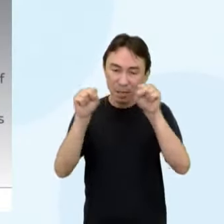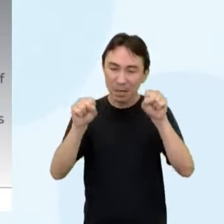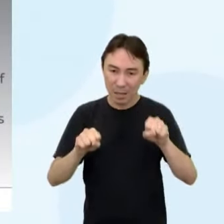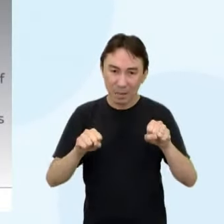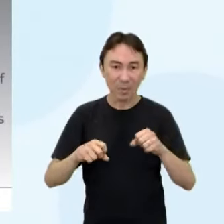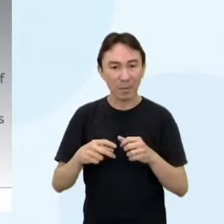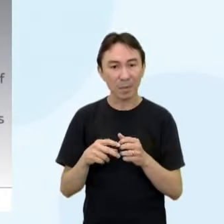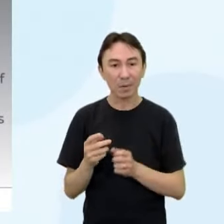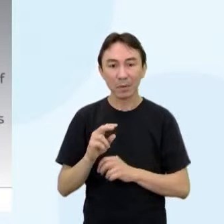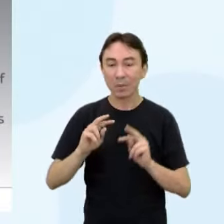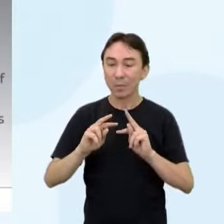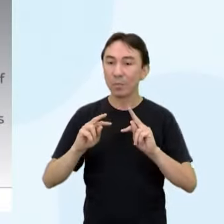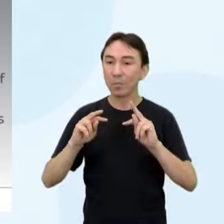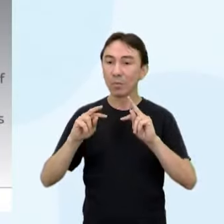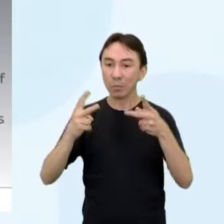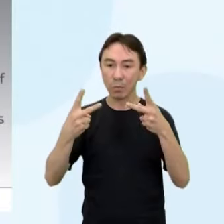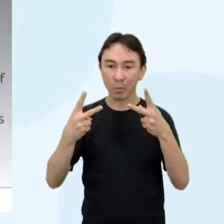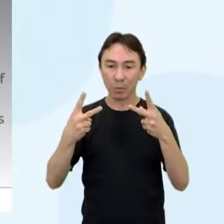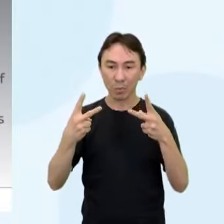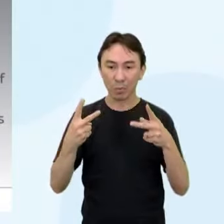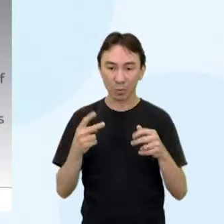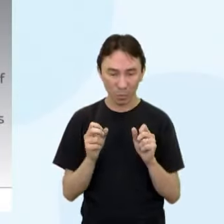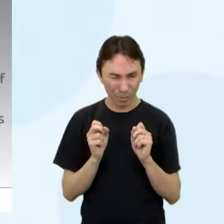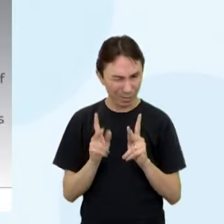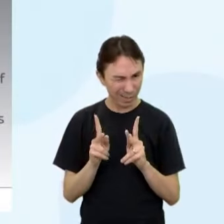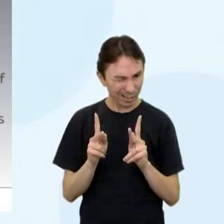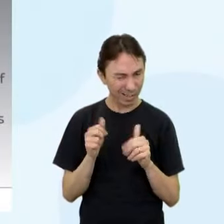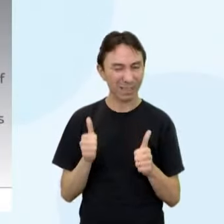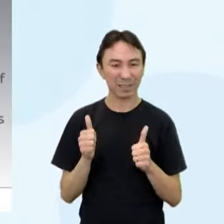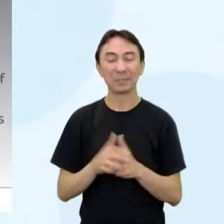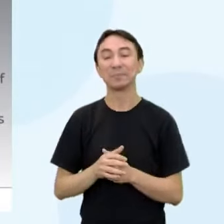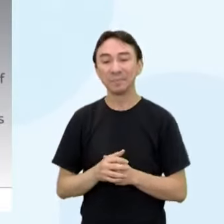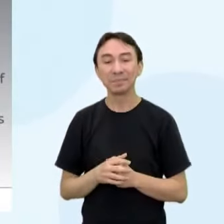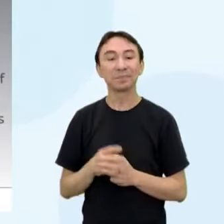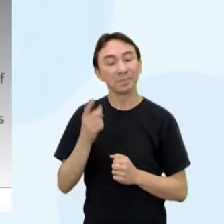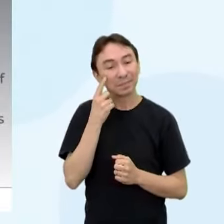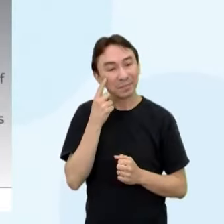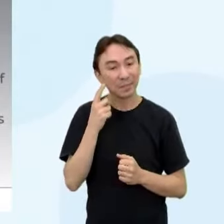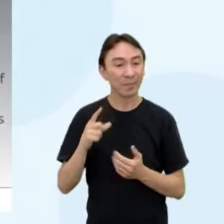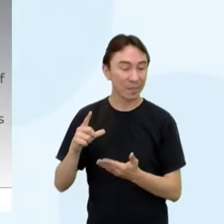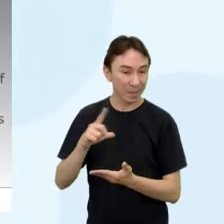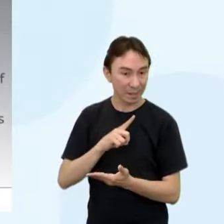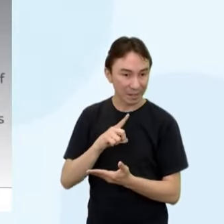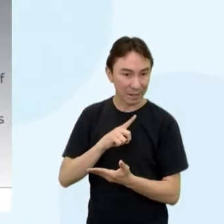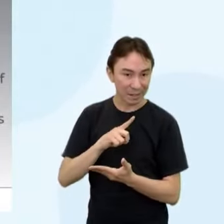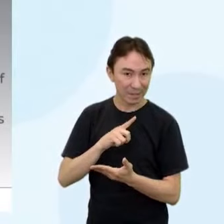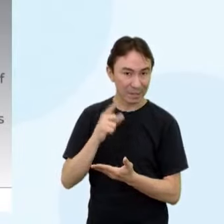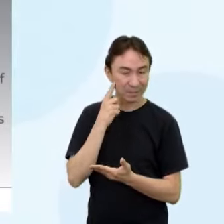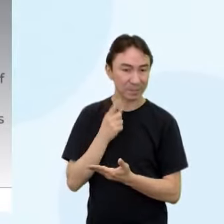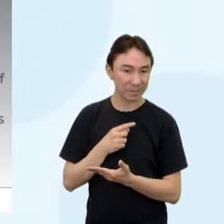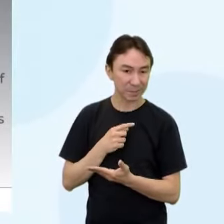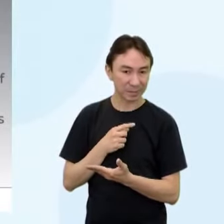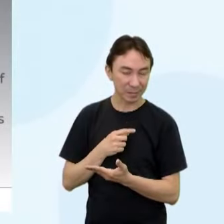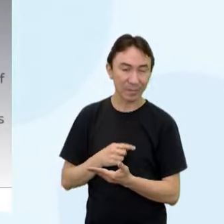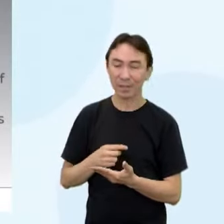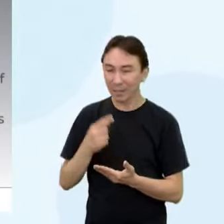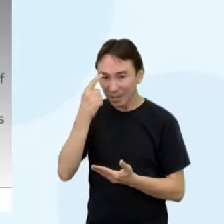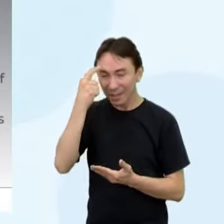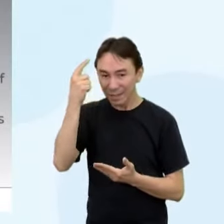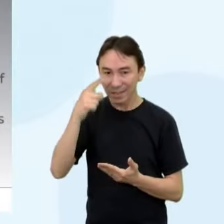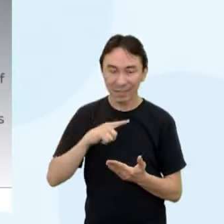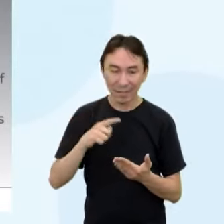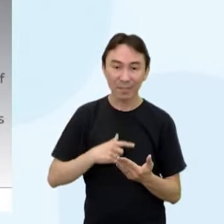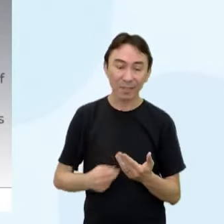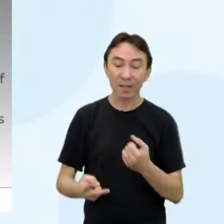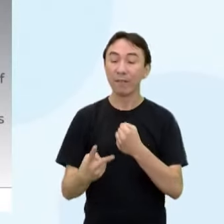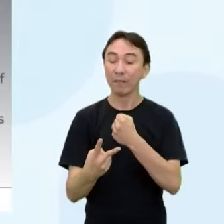nome. Certo? Ok. Voz passiva lá em azulzinho, is considered, legal. Diferente das outras, a gente tem o